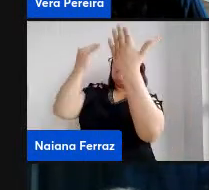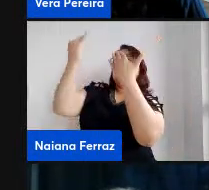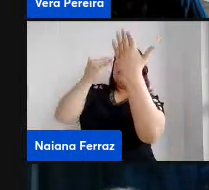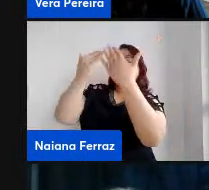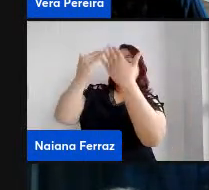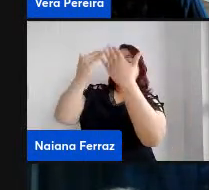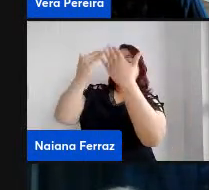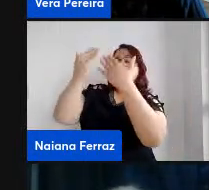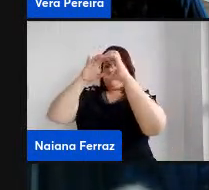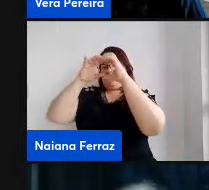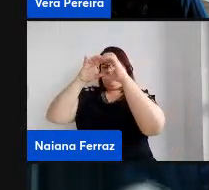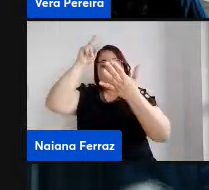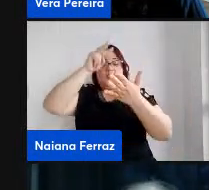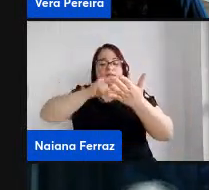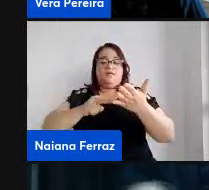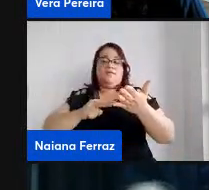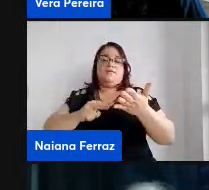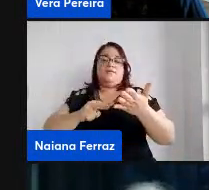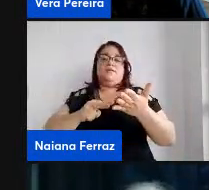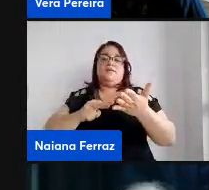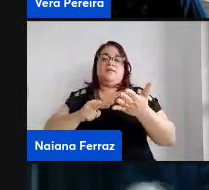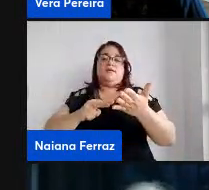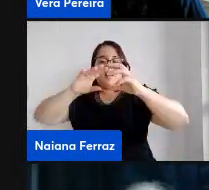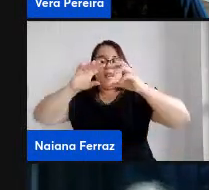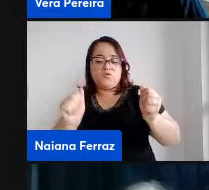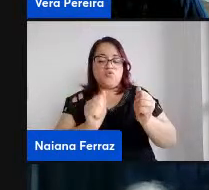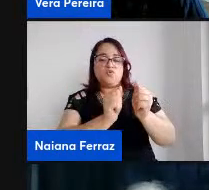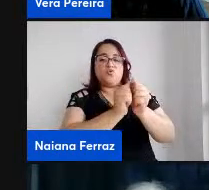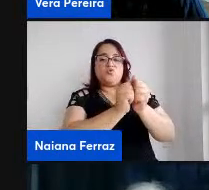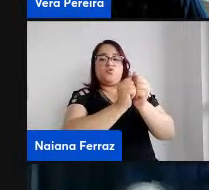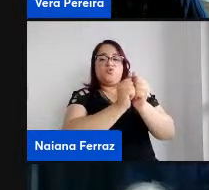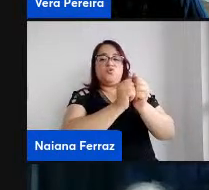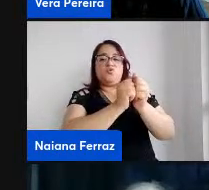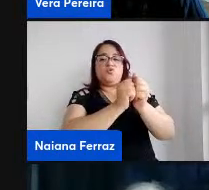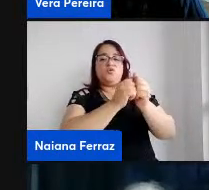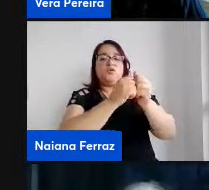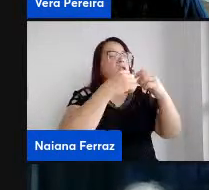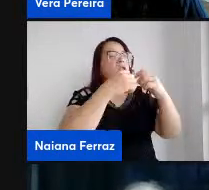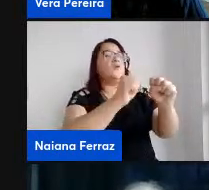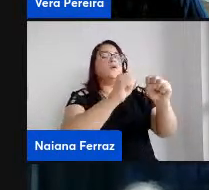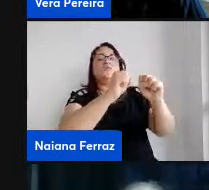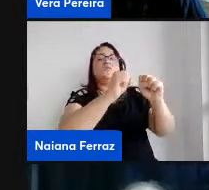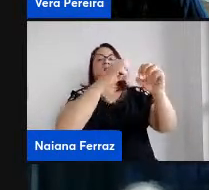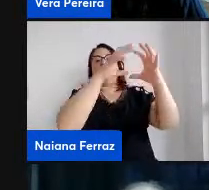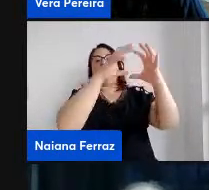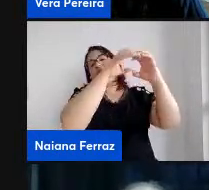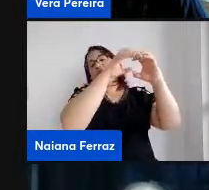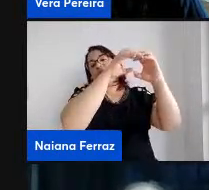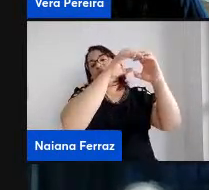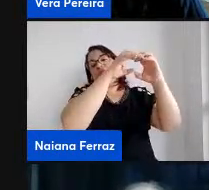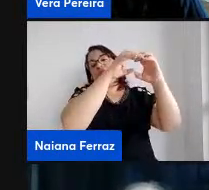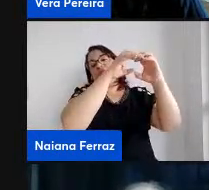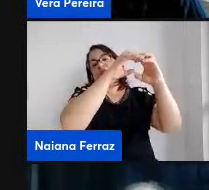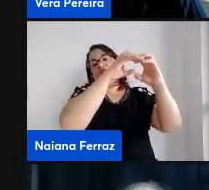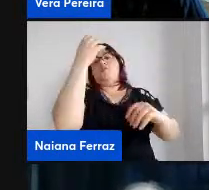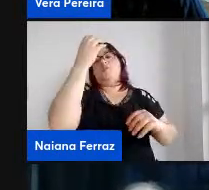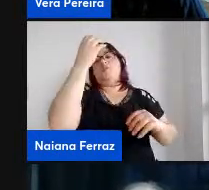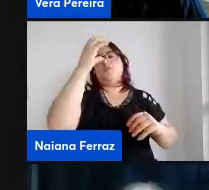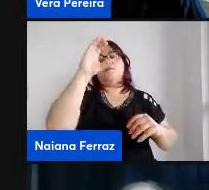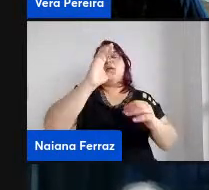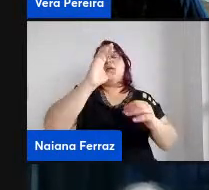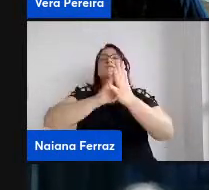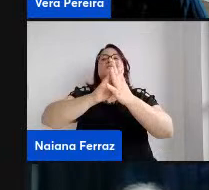leitura se junta com linguística cognitiva, com neurociências, com